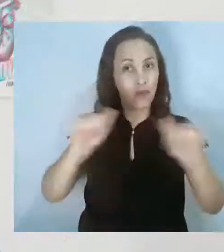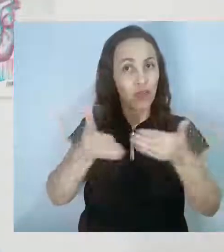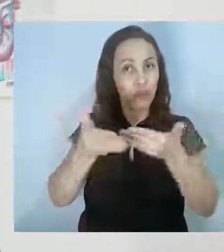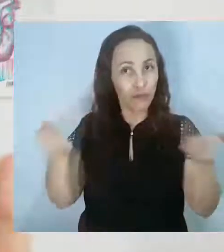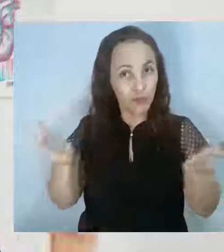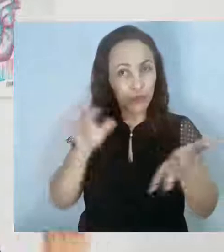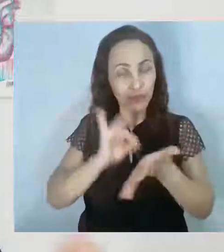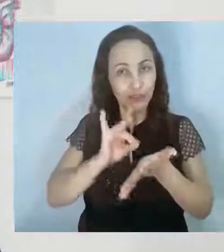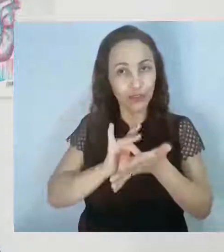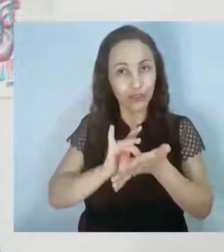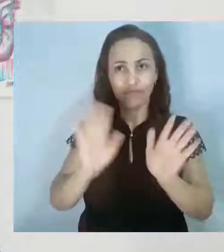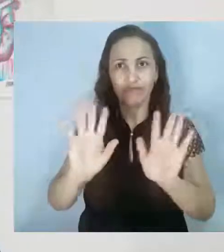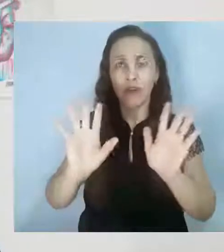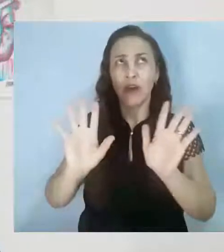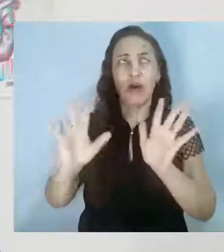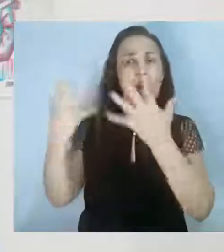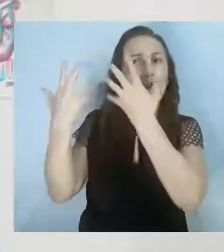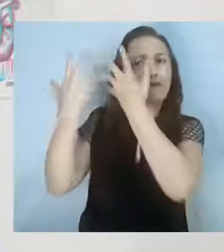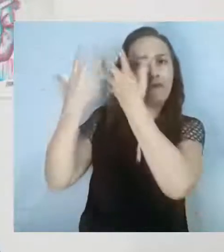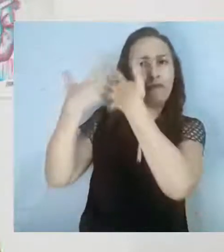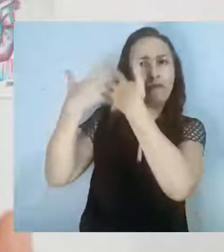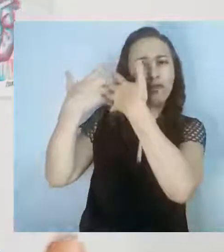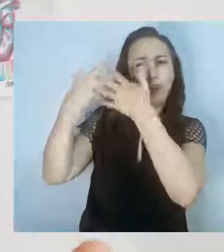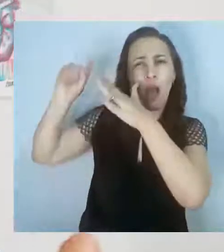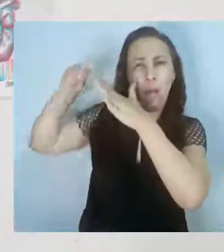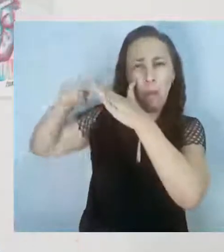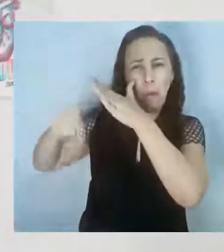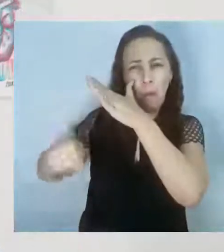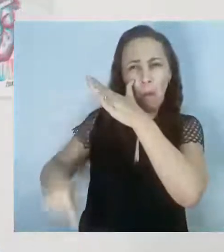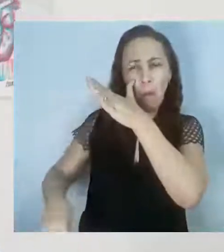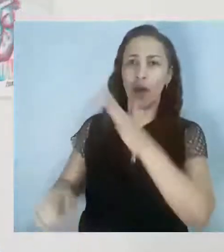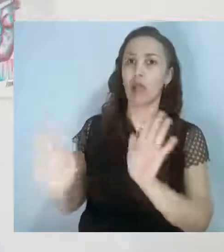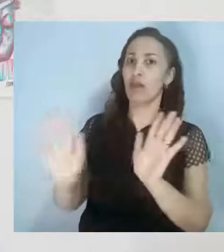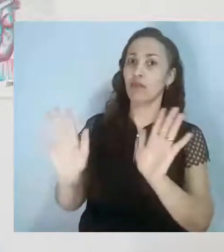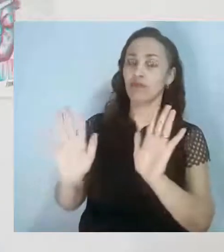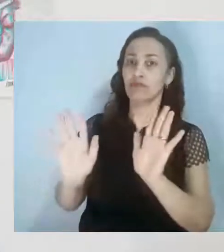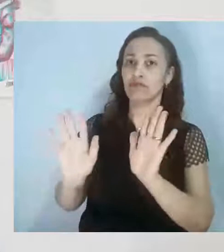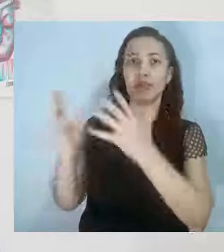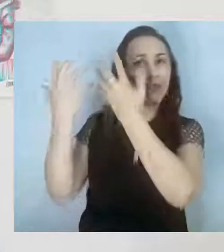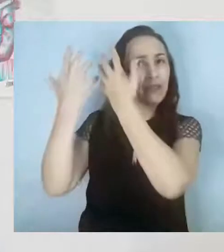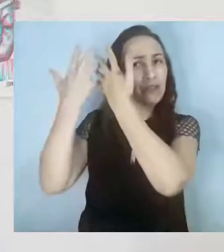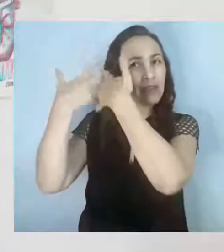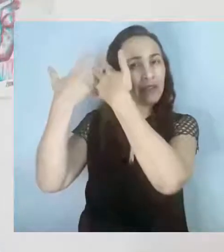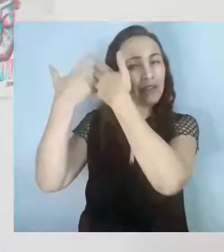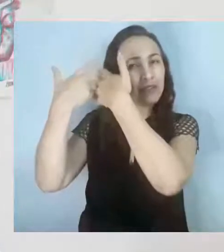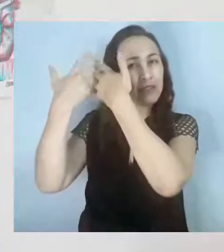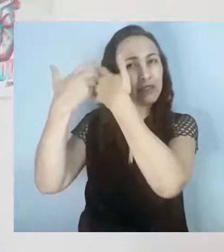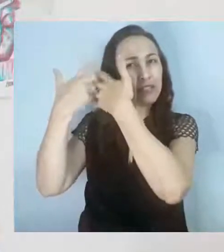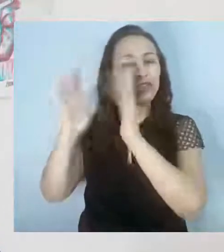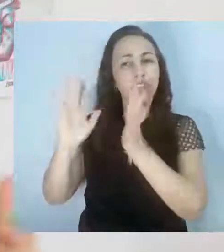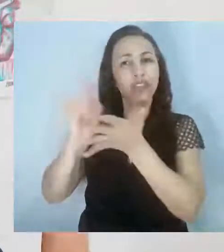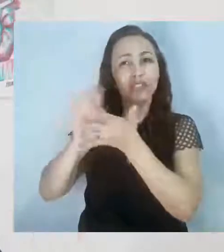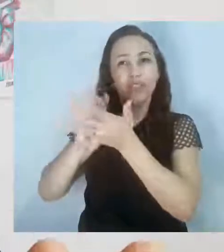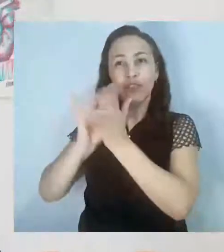é uma reflexão de grande aprofundamento, não é uma reflexão de